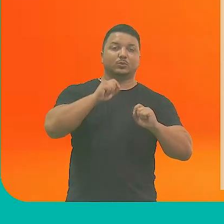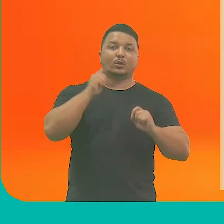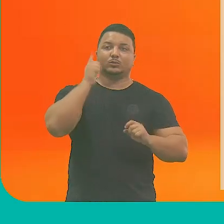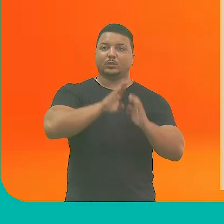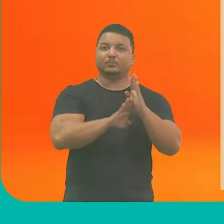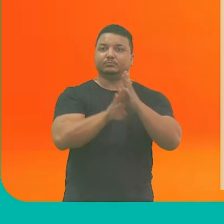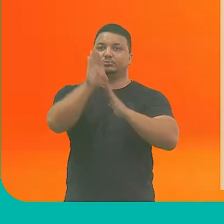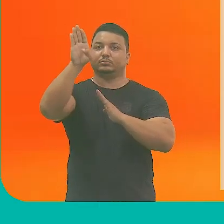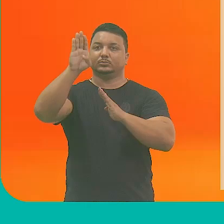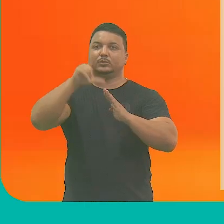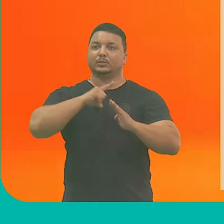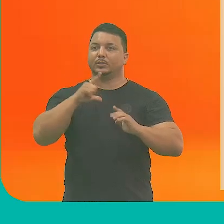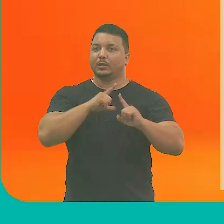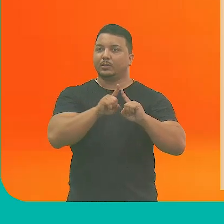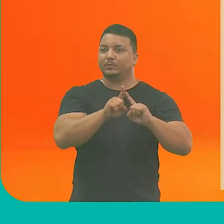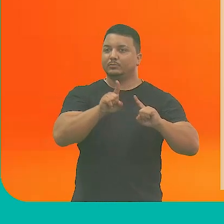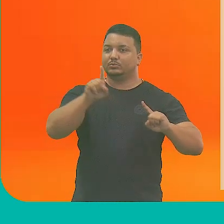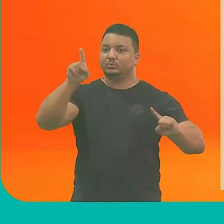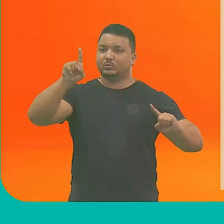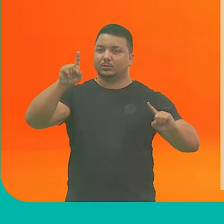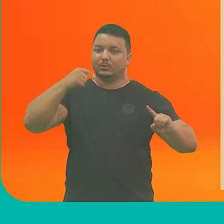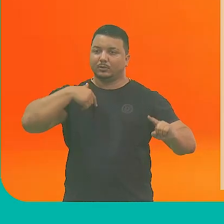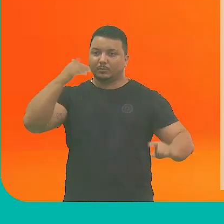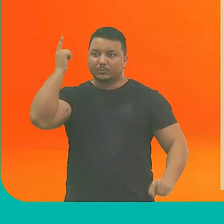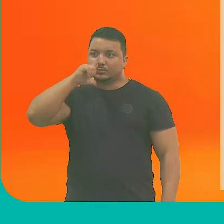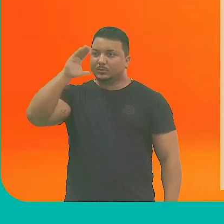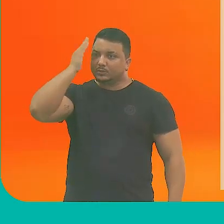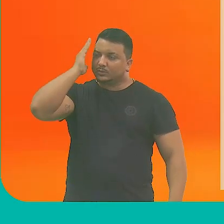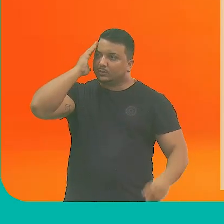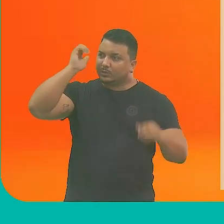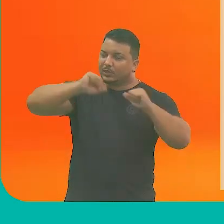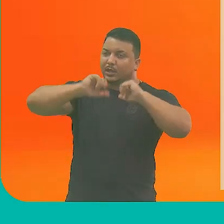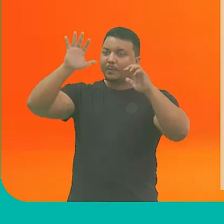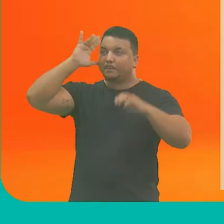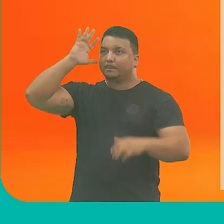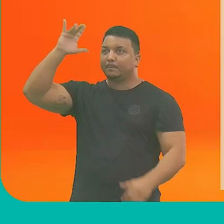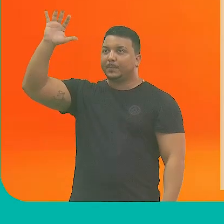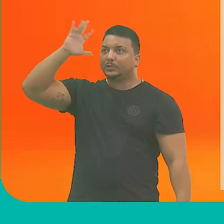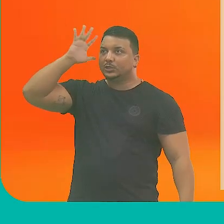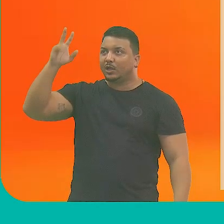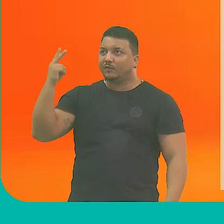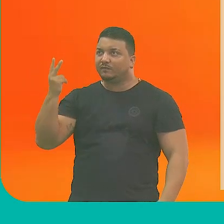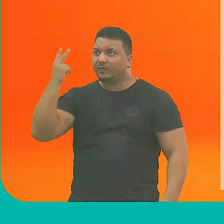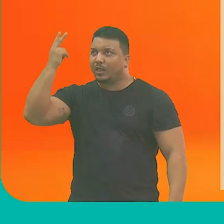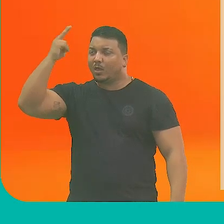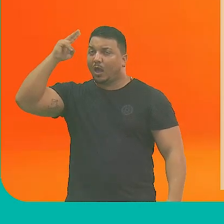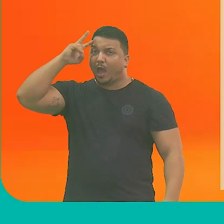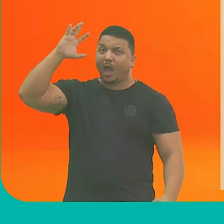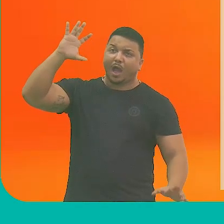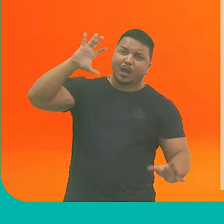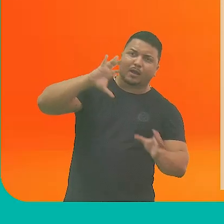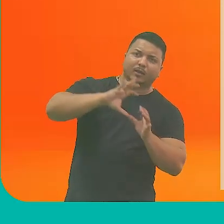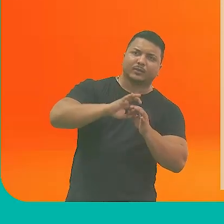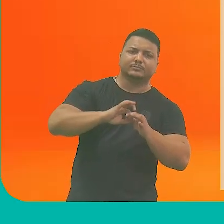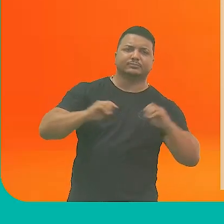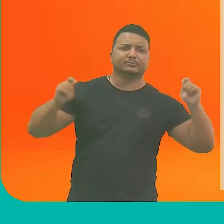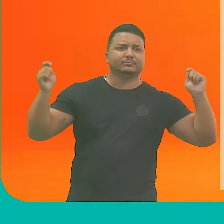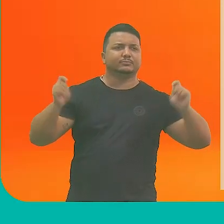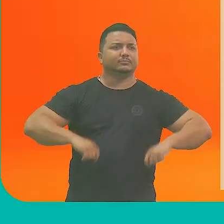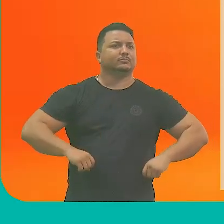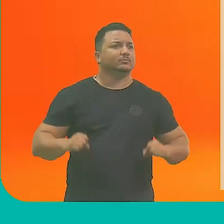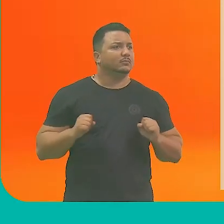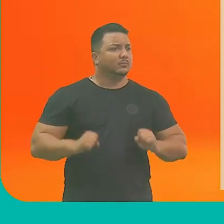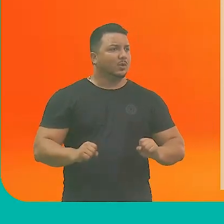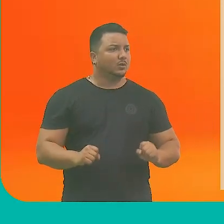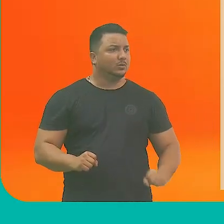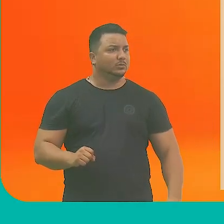cresce. Vocês perceberam o que foi que eu fiz para facilitar? Eu imaginei um valor. A gente pode fazer isso. Se